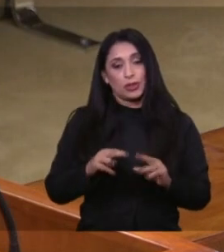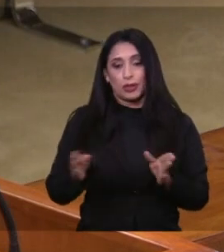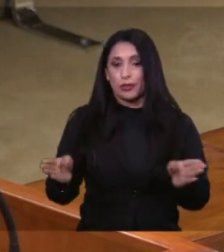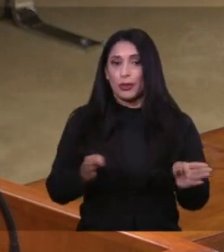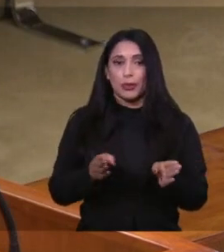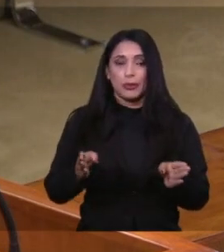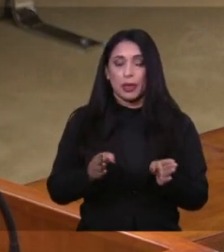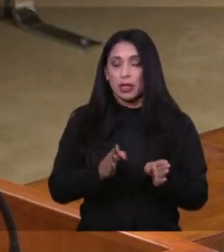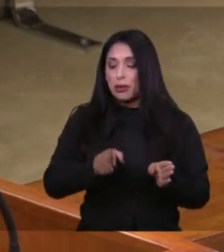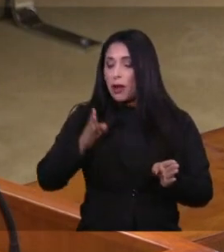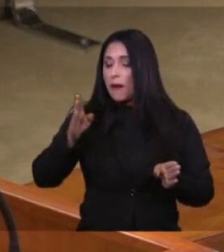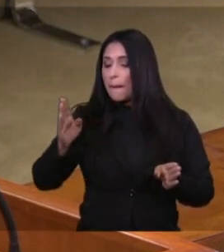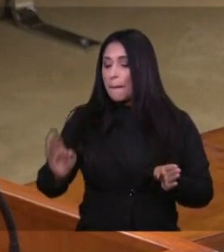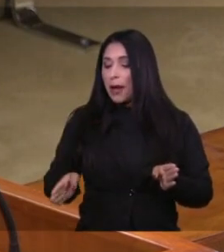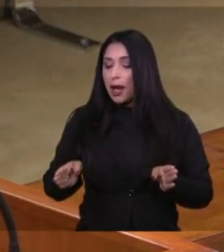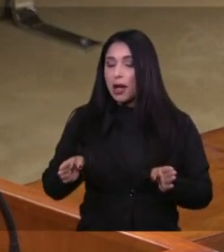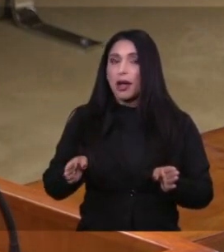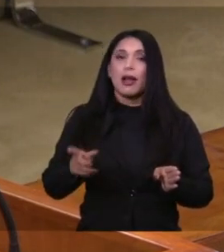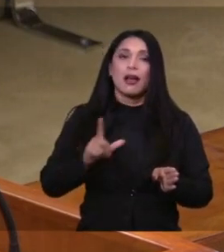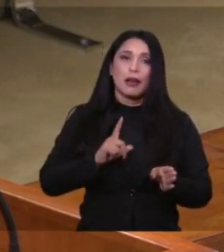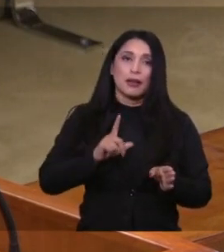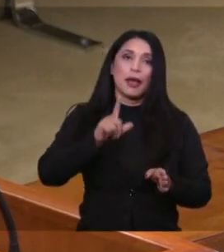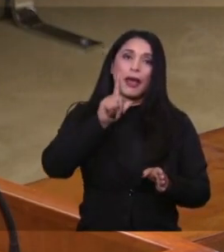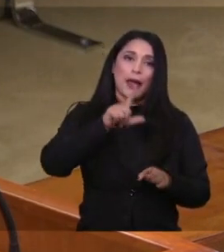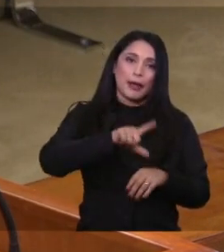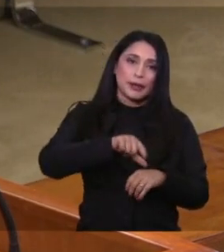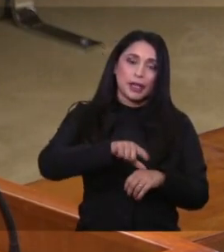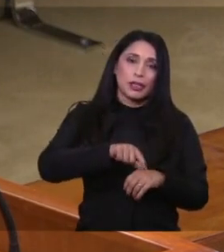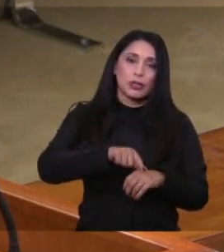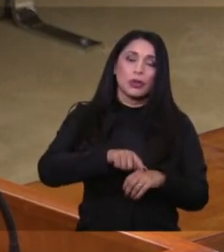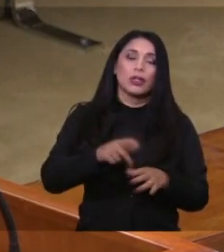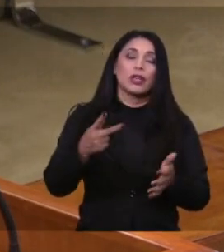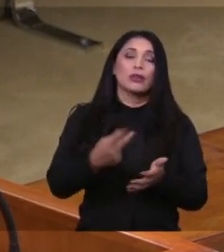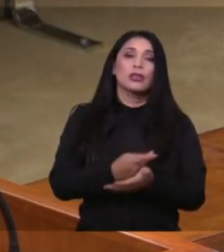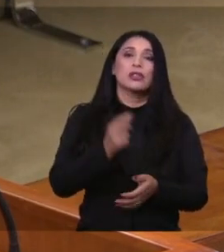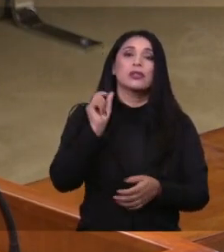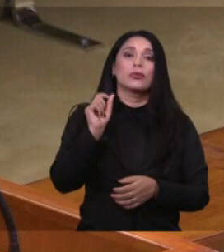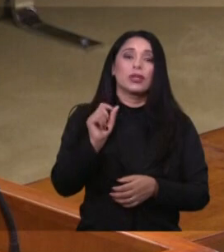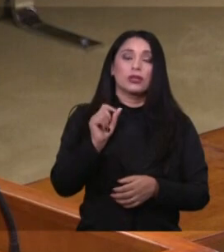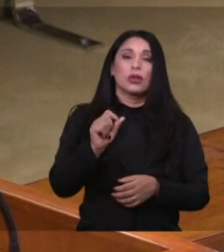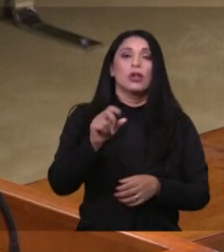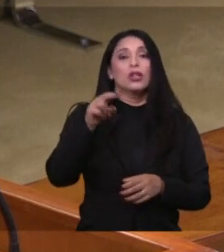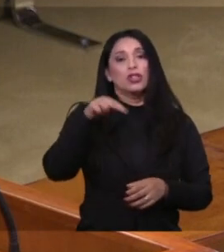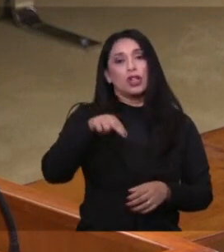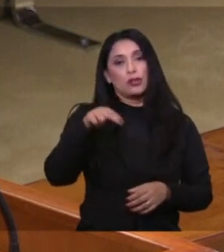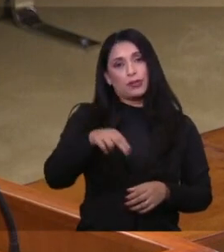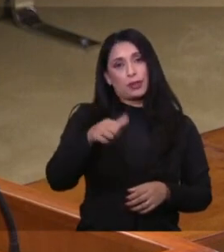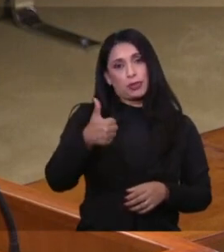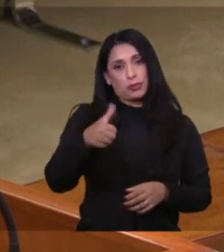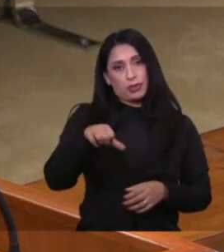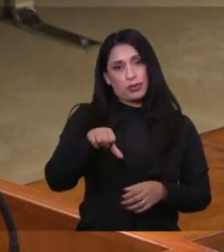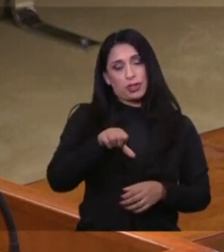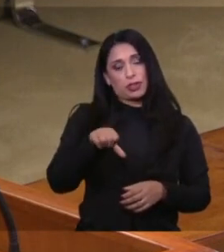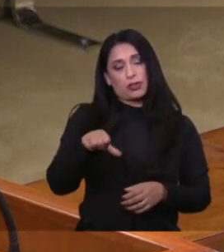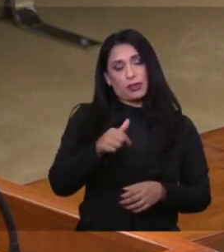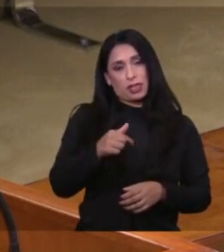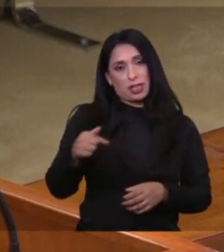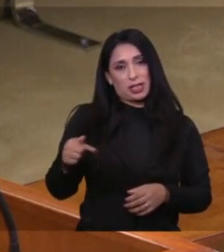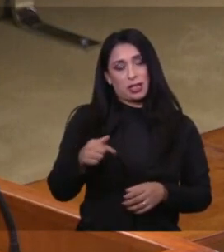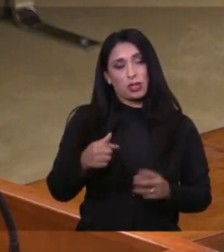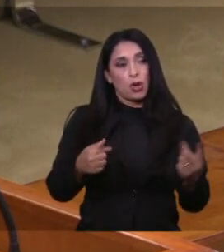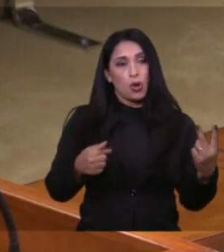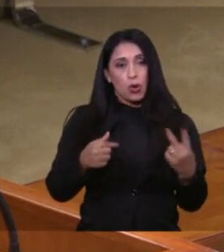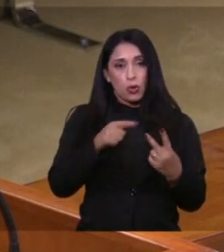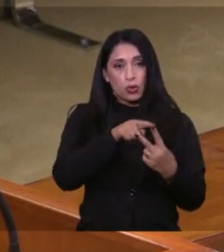prazo é estendido, a tramitação atrasa, isso só foi feito em novembro de 97. Nesses dois casos, emenda